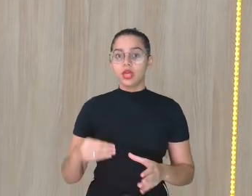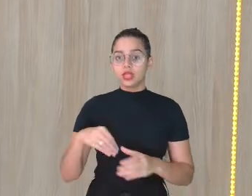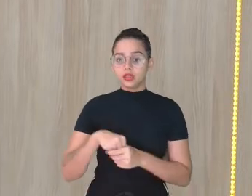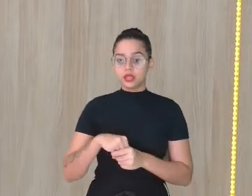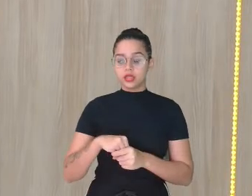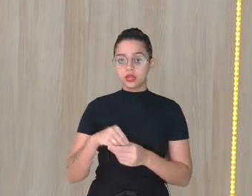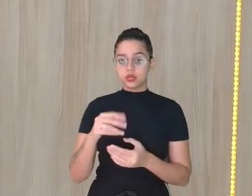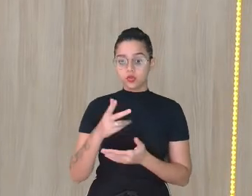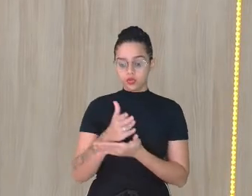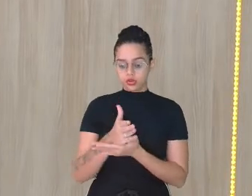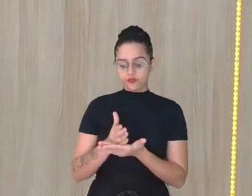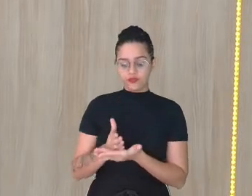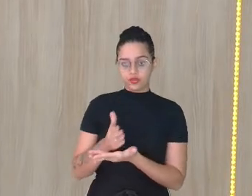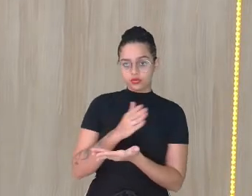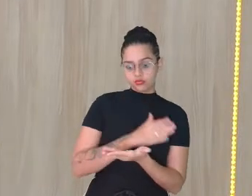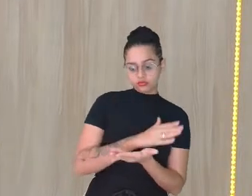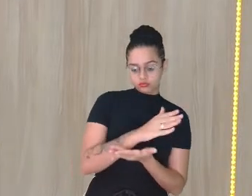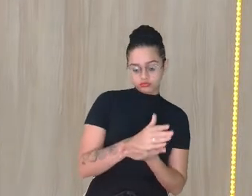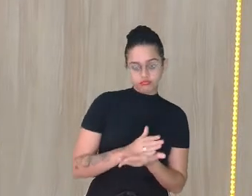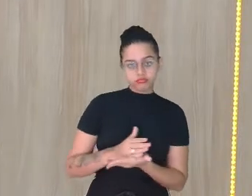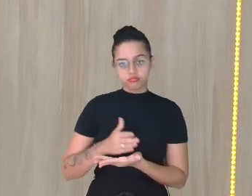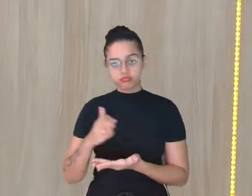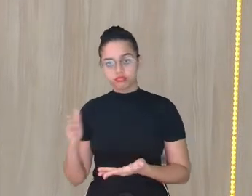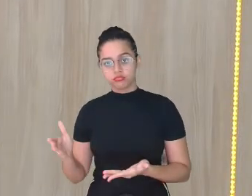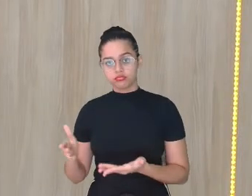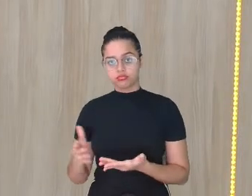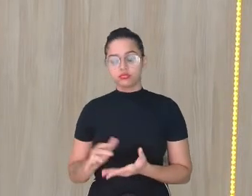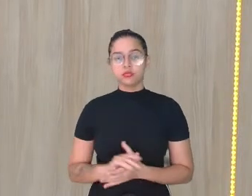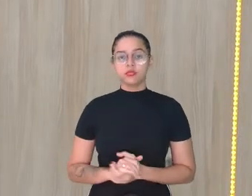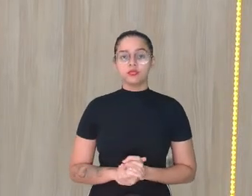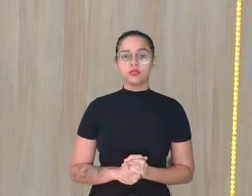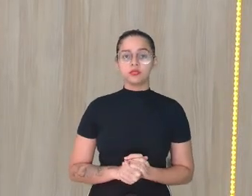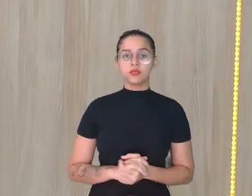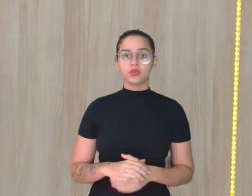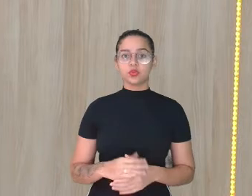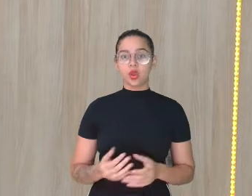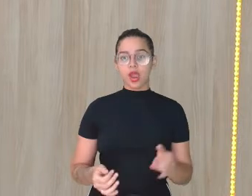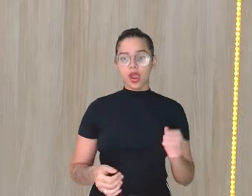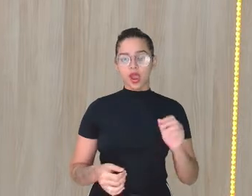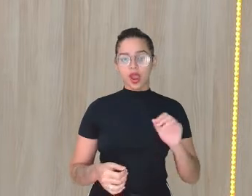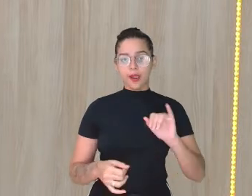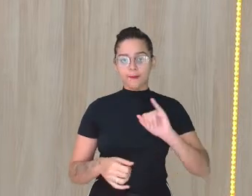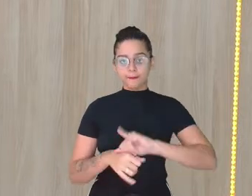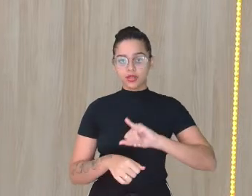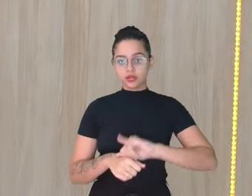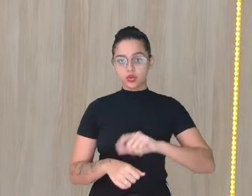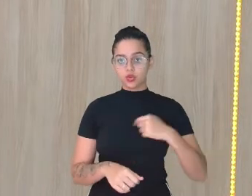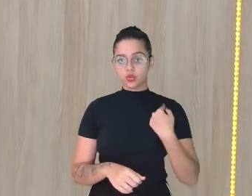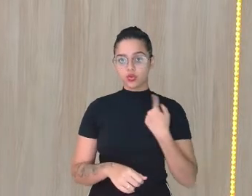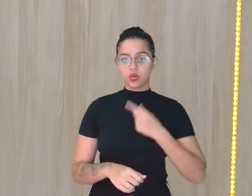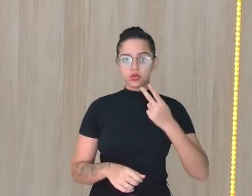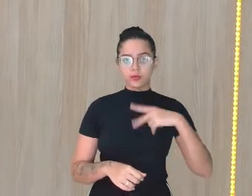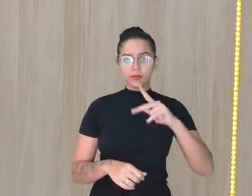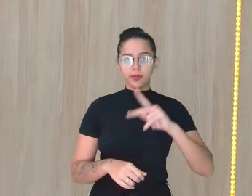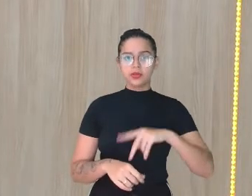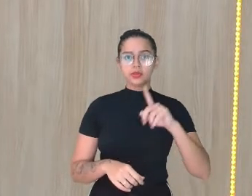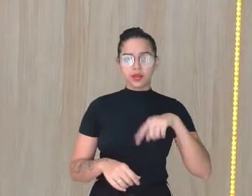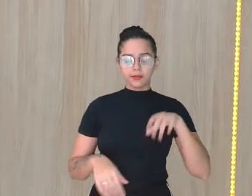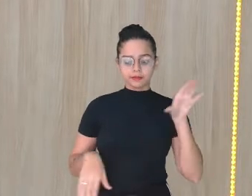como escalas, né? A nossa capital, a capital do nosso país, que é Brasília, que